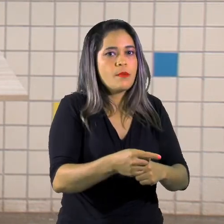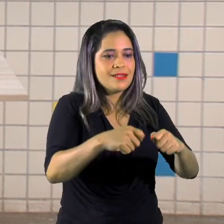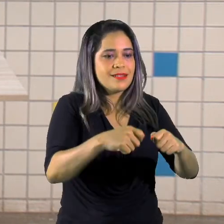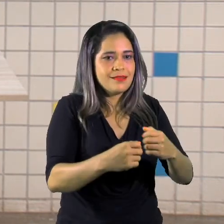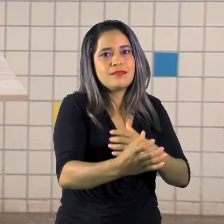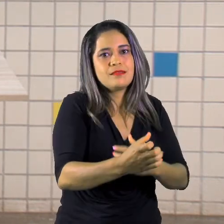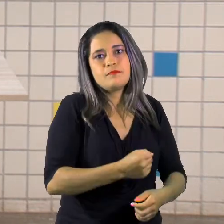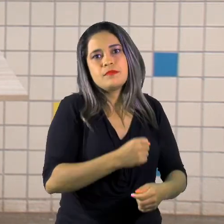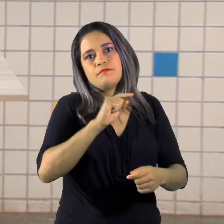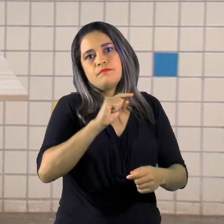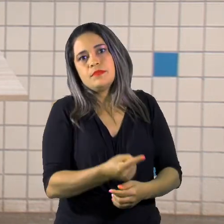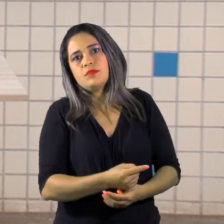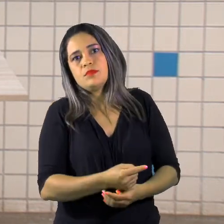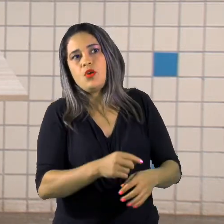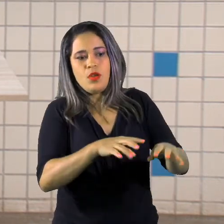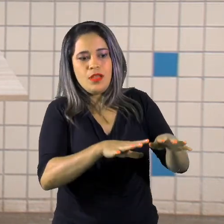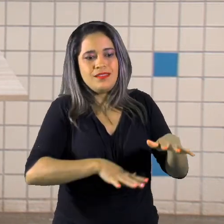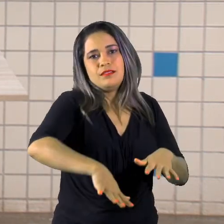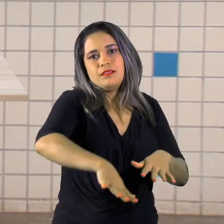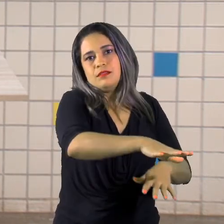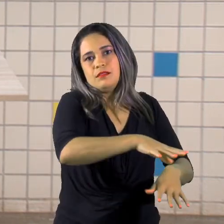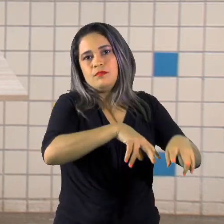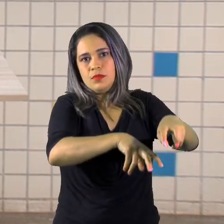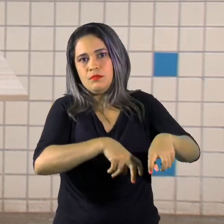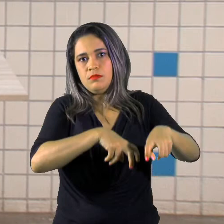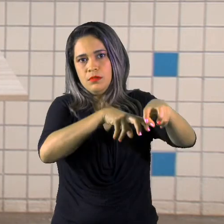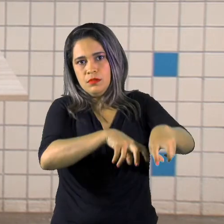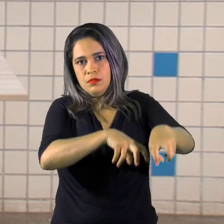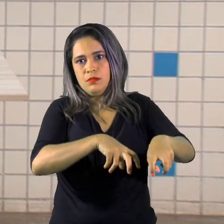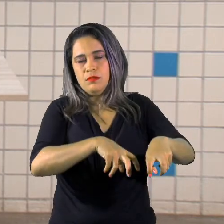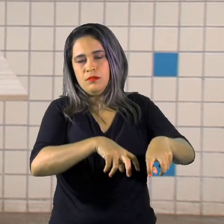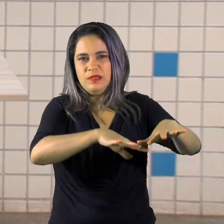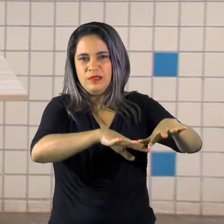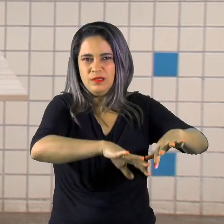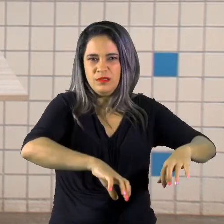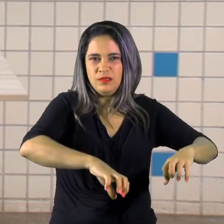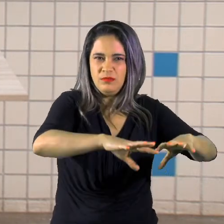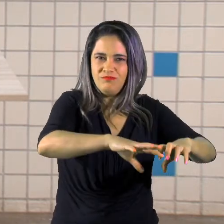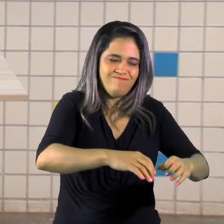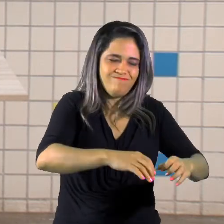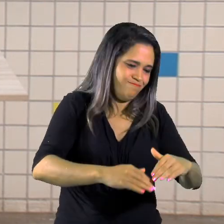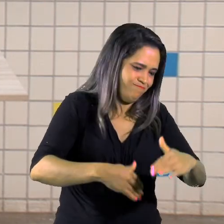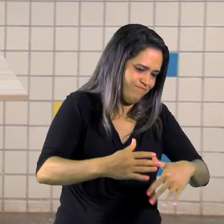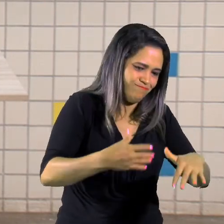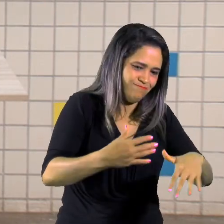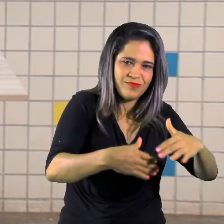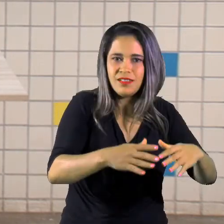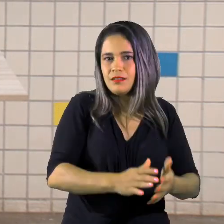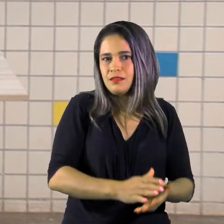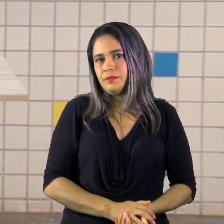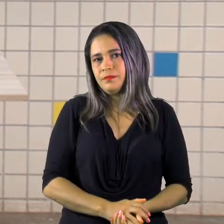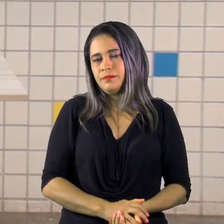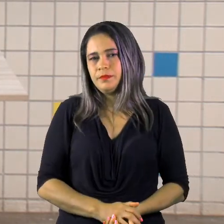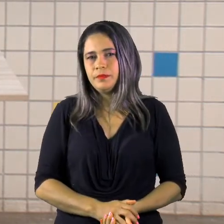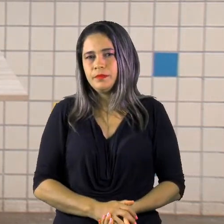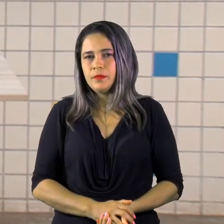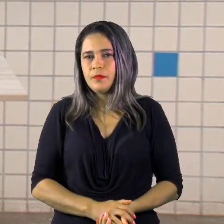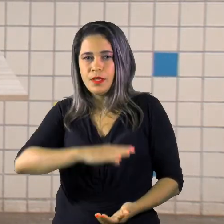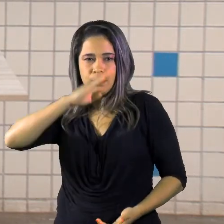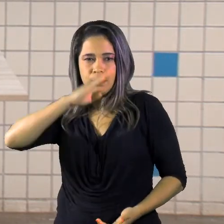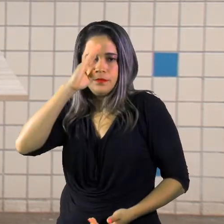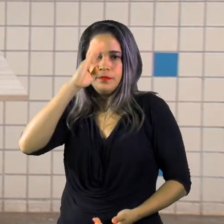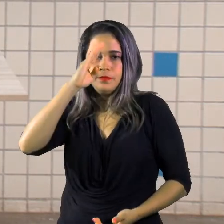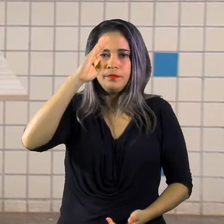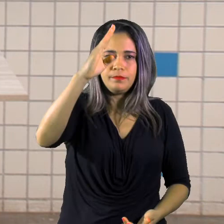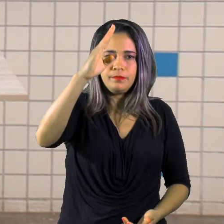o espaço rural começou a ser degradado de forma insustentável, tá? Principalmente